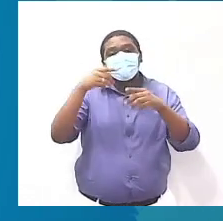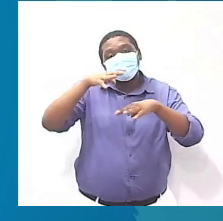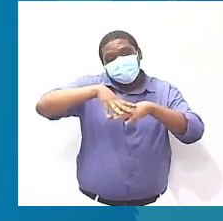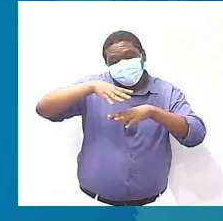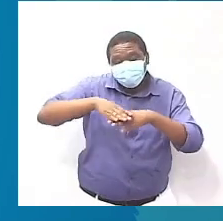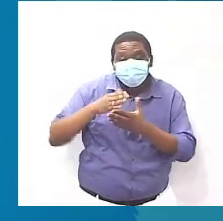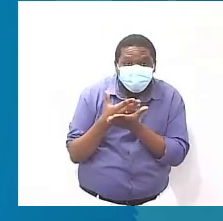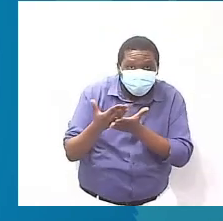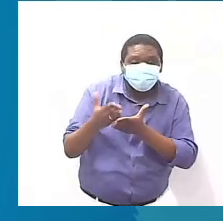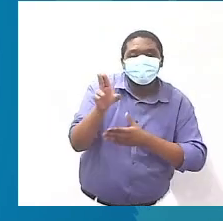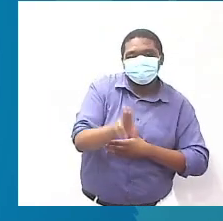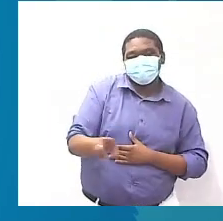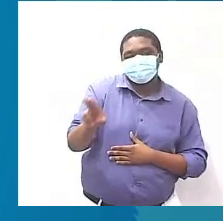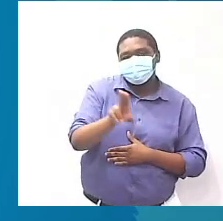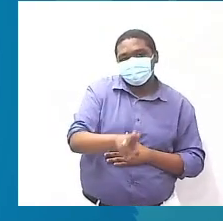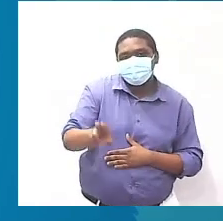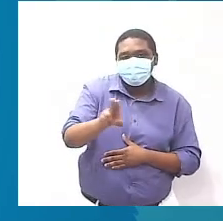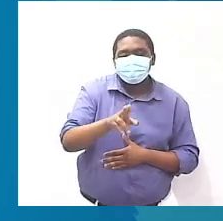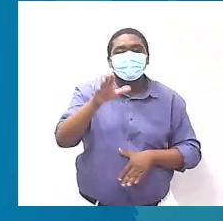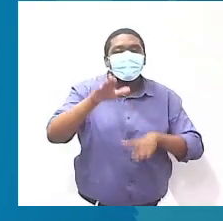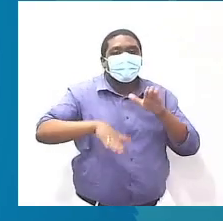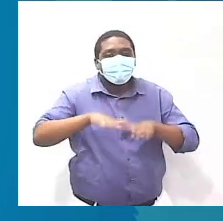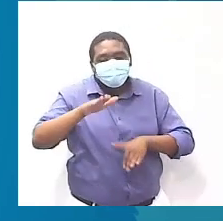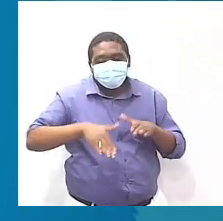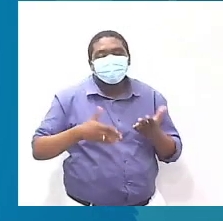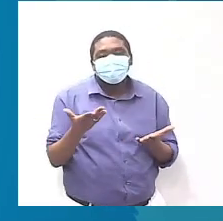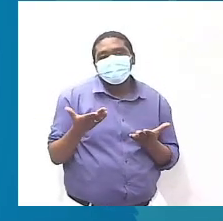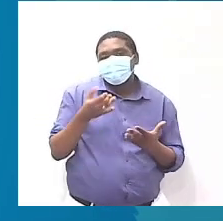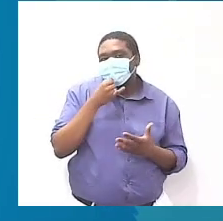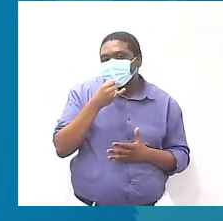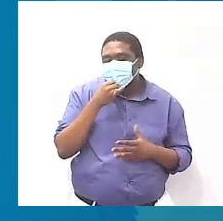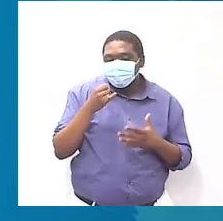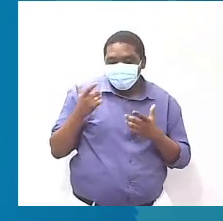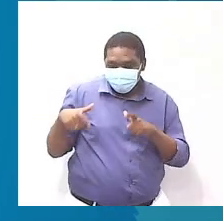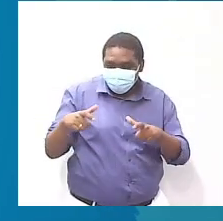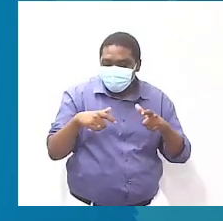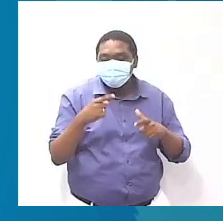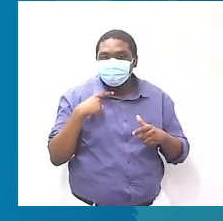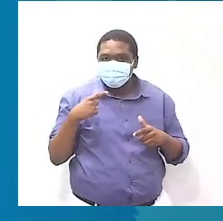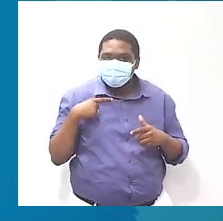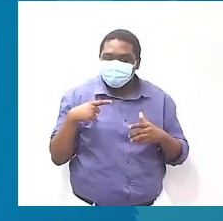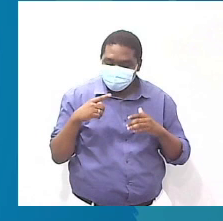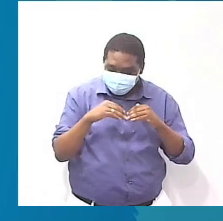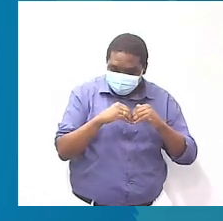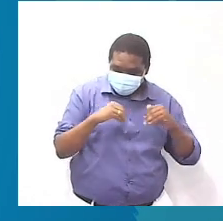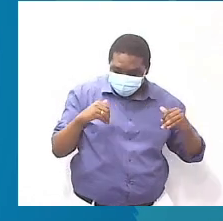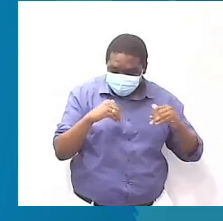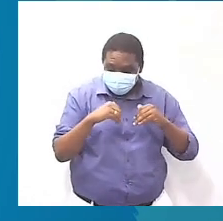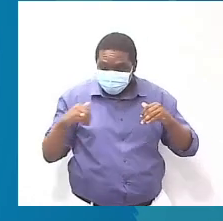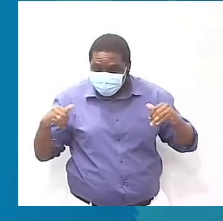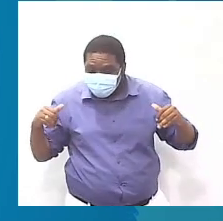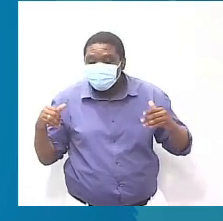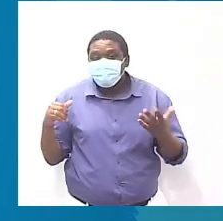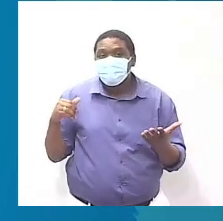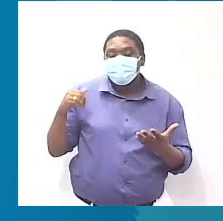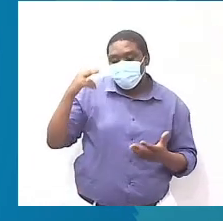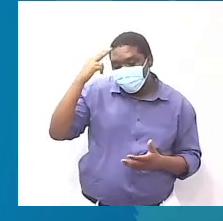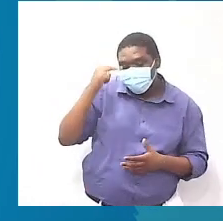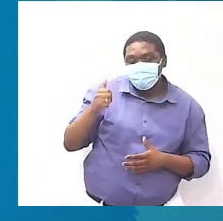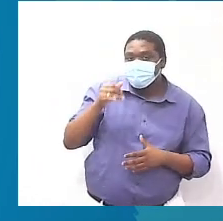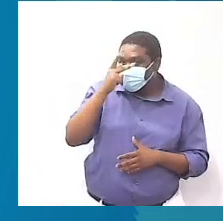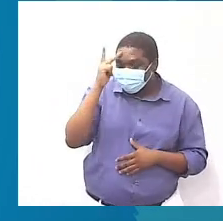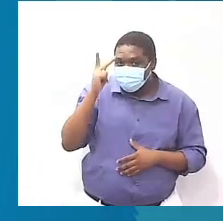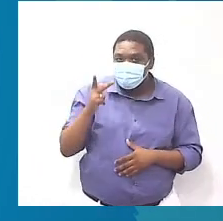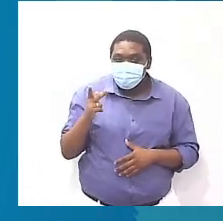ser aplicada? Muitas vezes as distâncias das covas eram feitas a partir do passo, do pé,